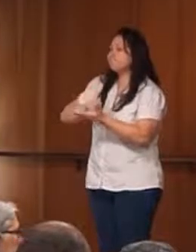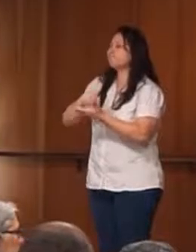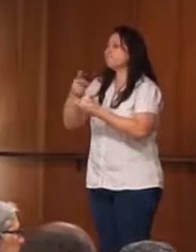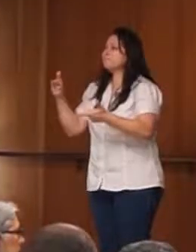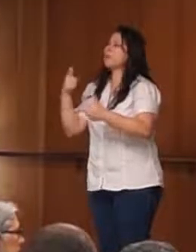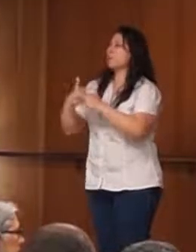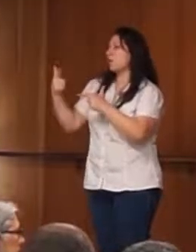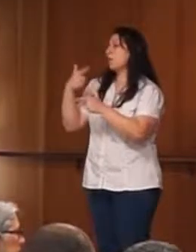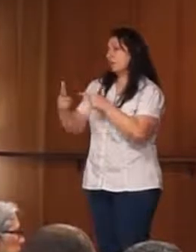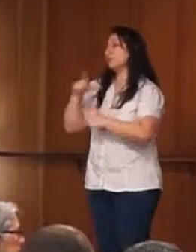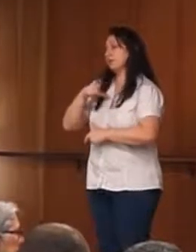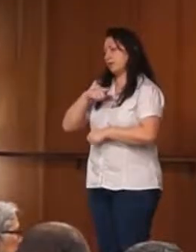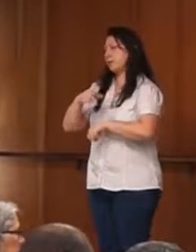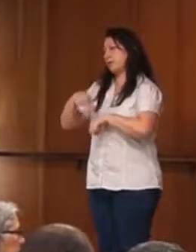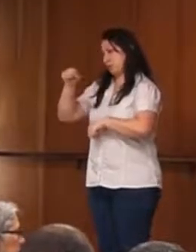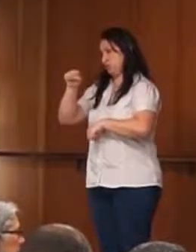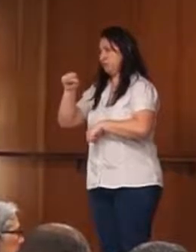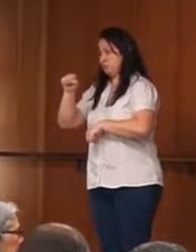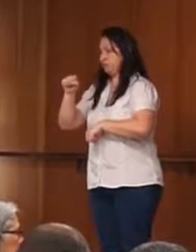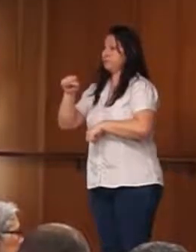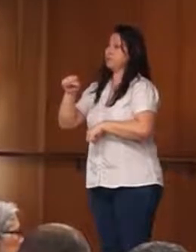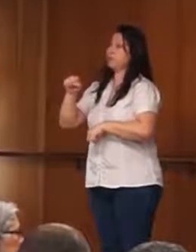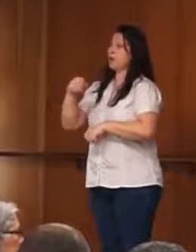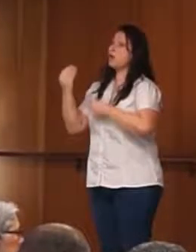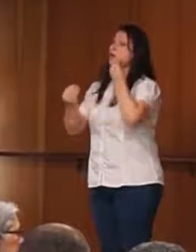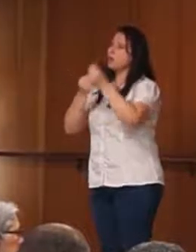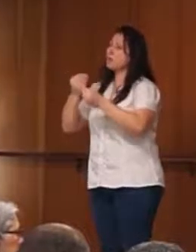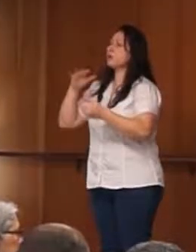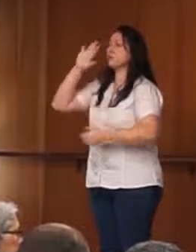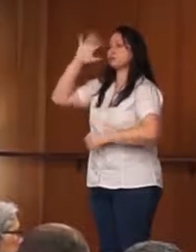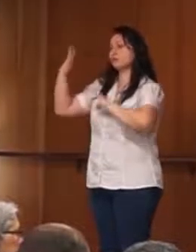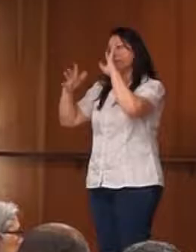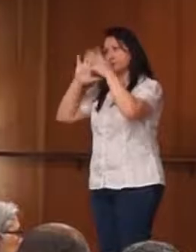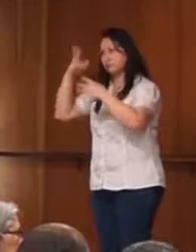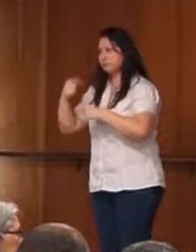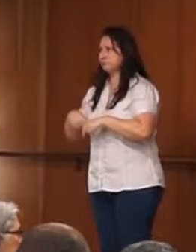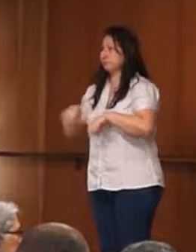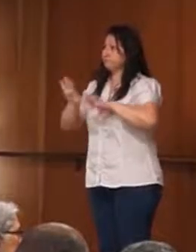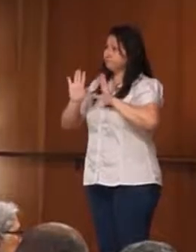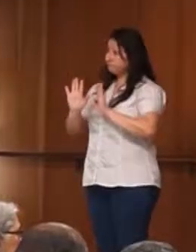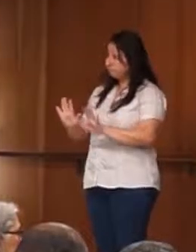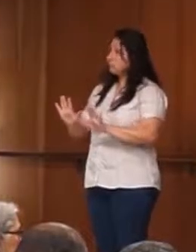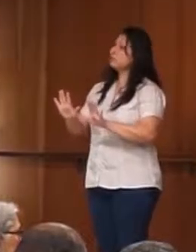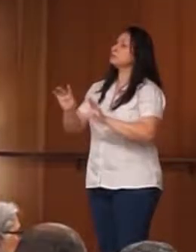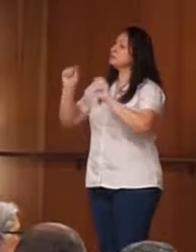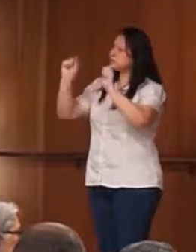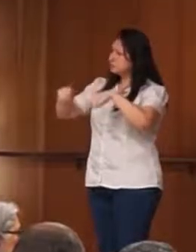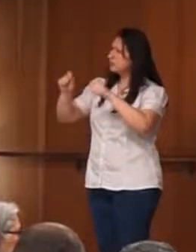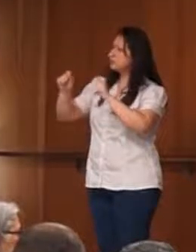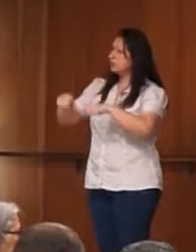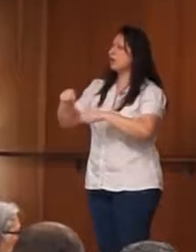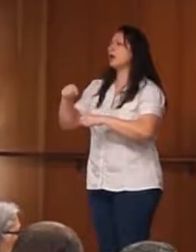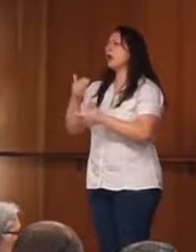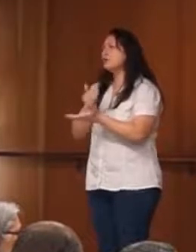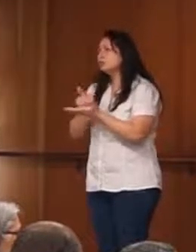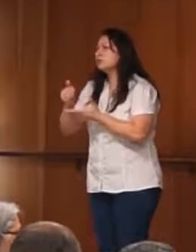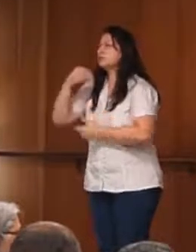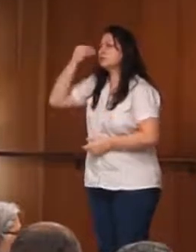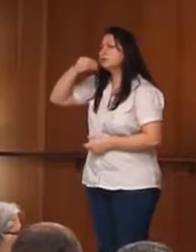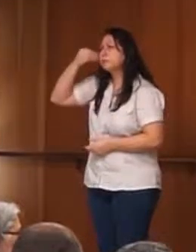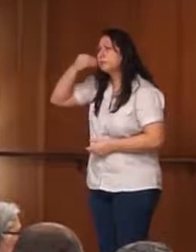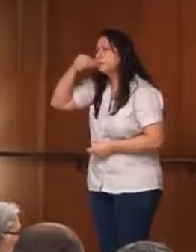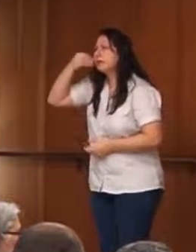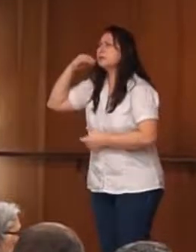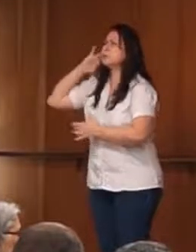problemas que a pós-graduação tem para dar conta desse cenário. No entanto, já se pode contar com a experiência acumulada